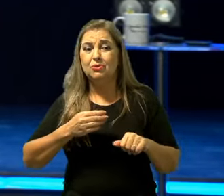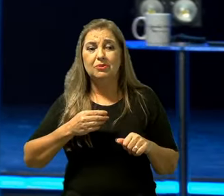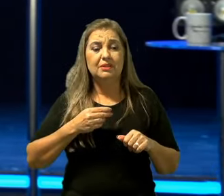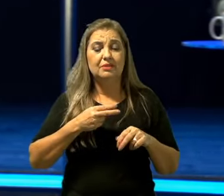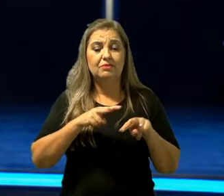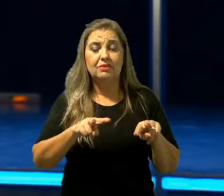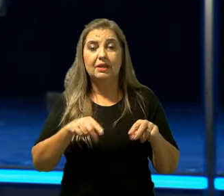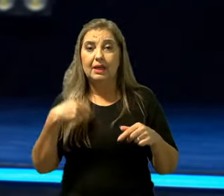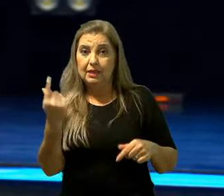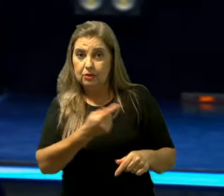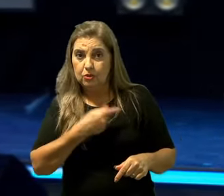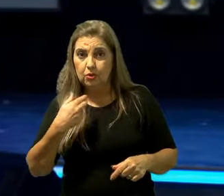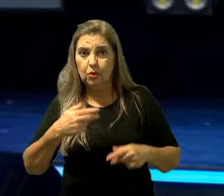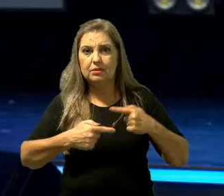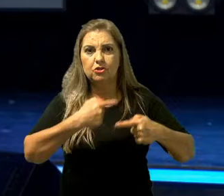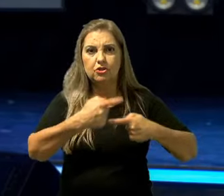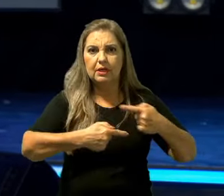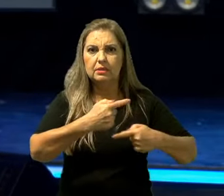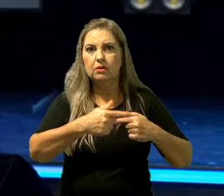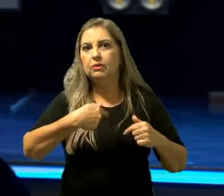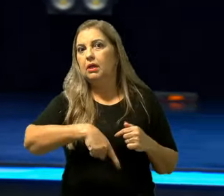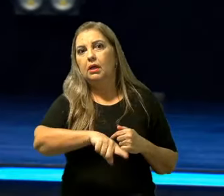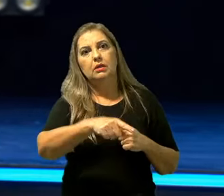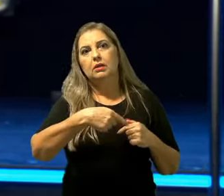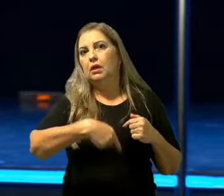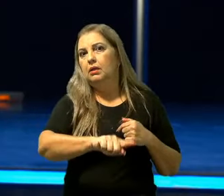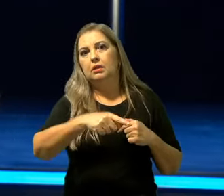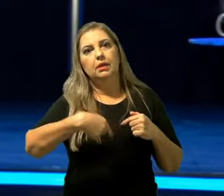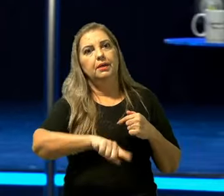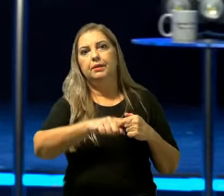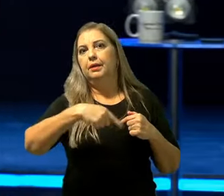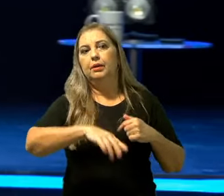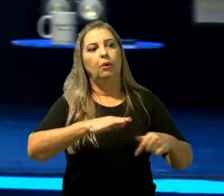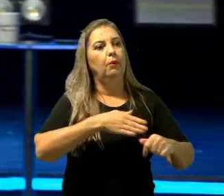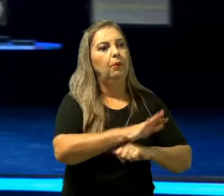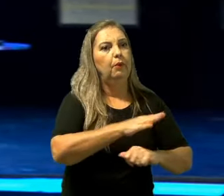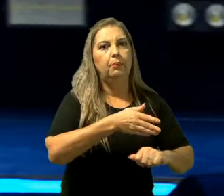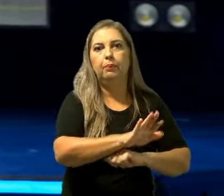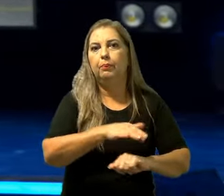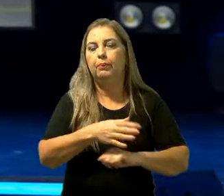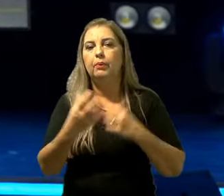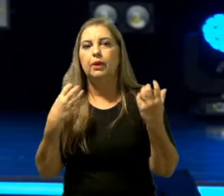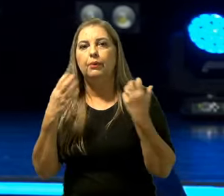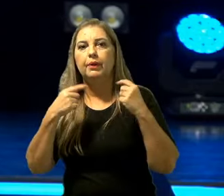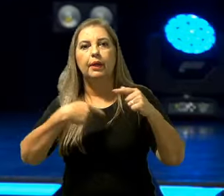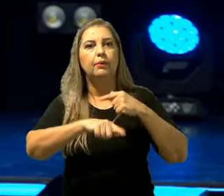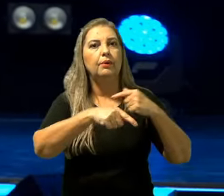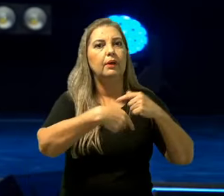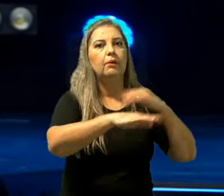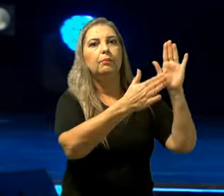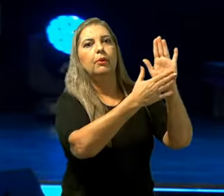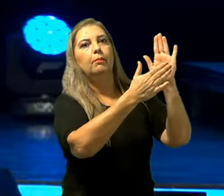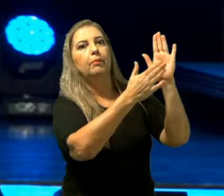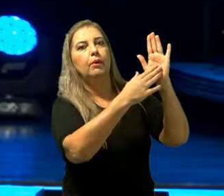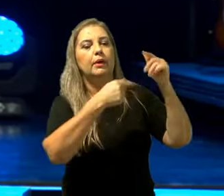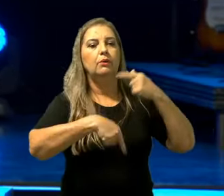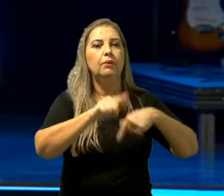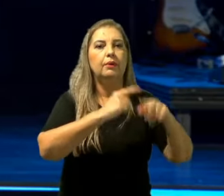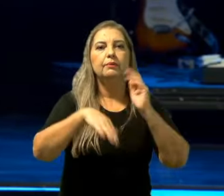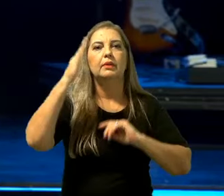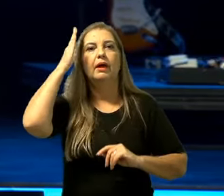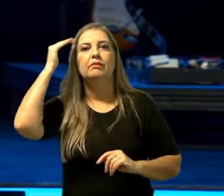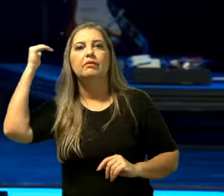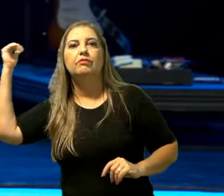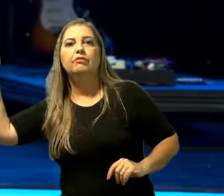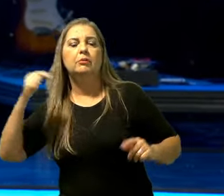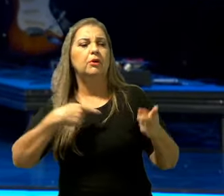nossa geração é uma geração que quer chegar, irmão. A nossa geração é uma geração, olha, eu quero alcançar o propósito, eu quero alcançar o sucesso, eu quero alcançar,